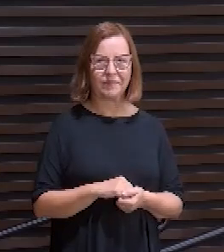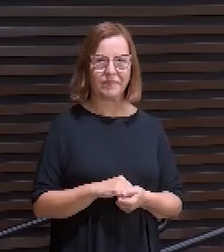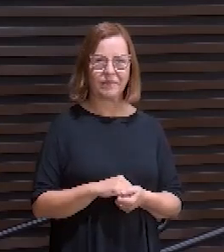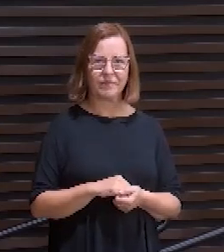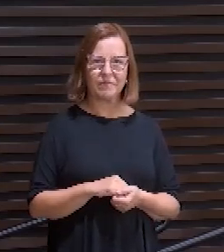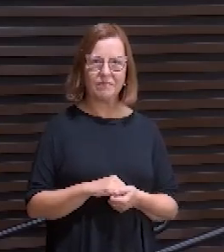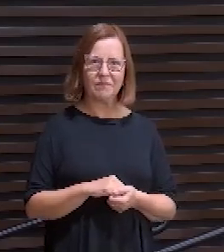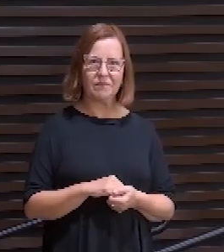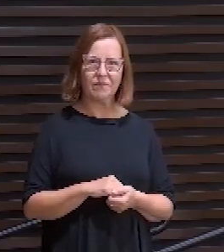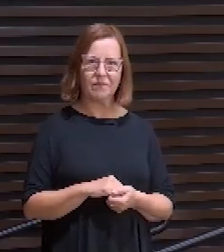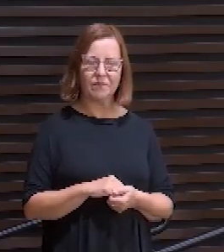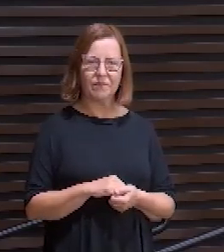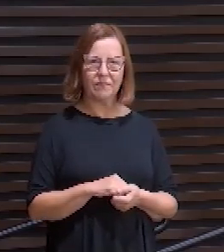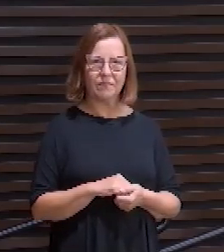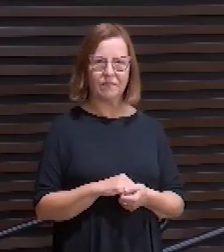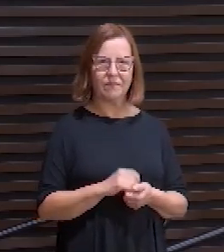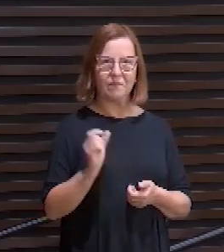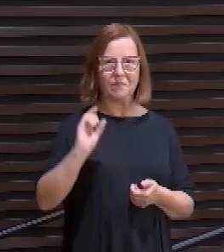A palavra de Deus diz assim: